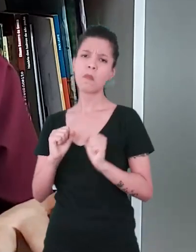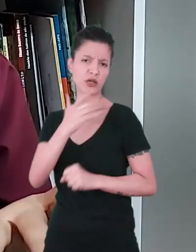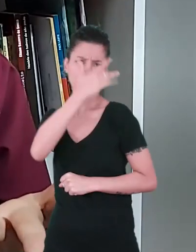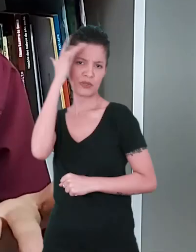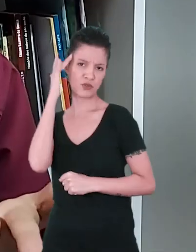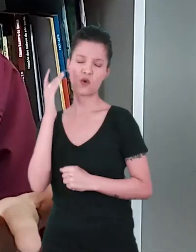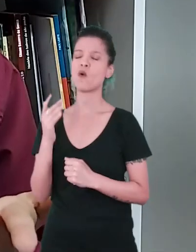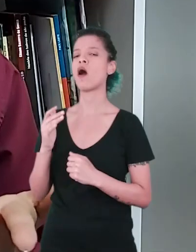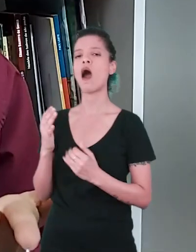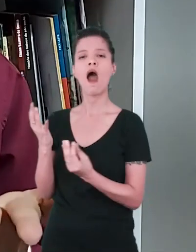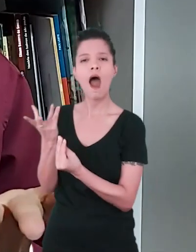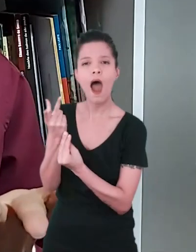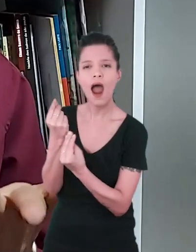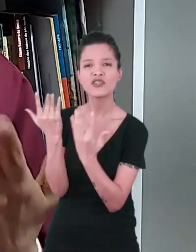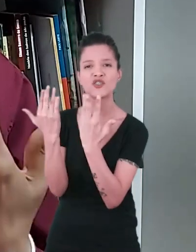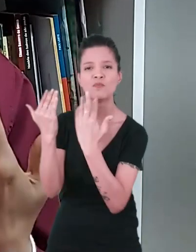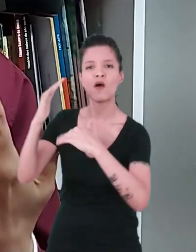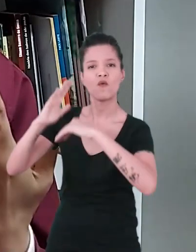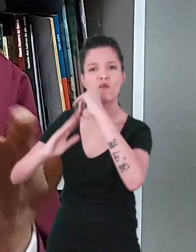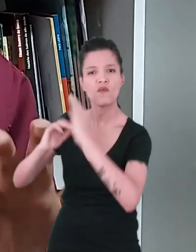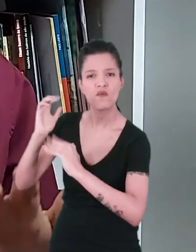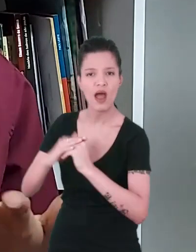artesãos,